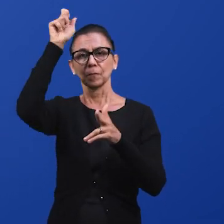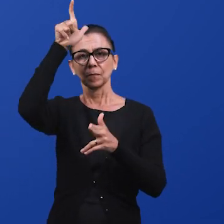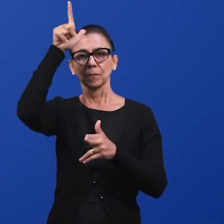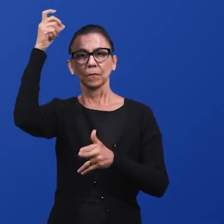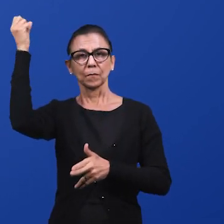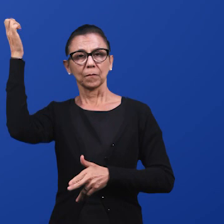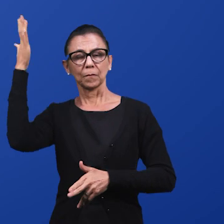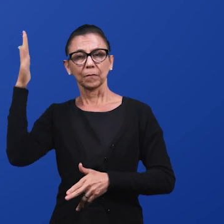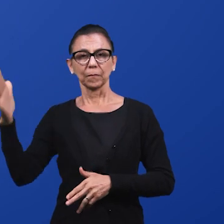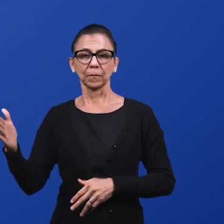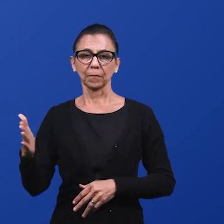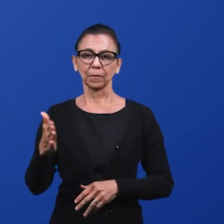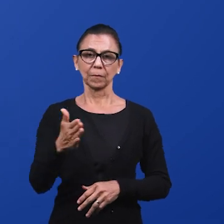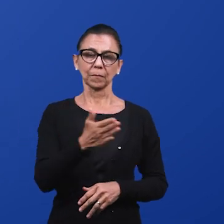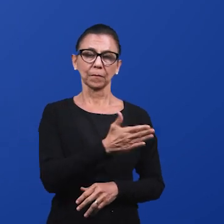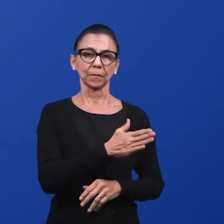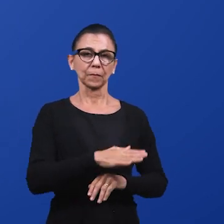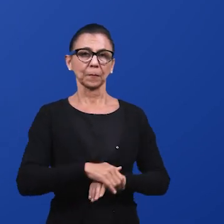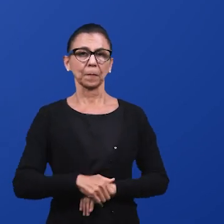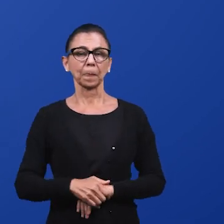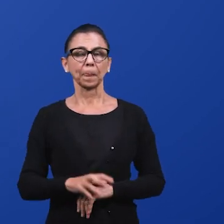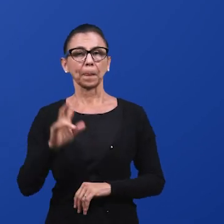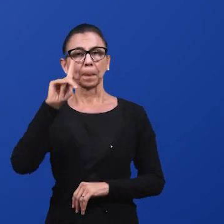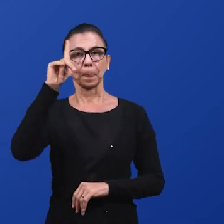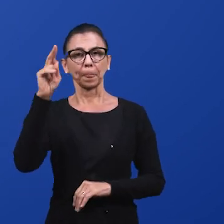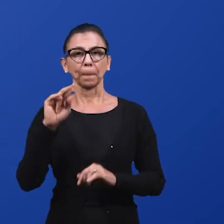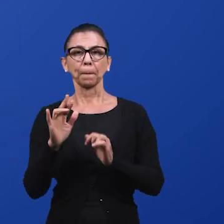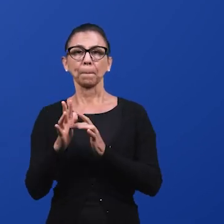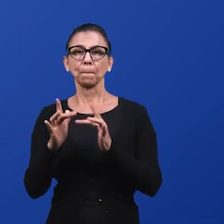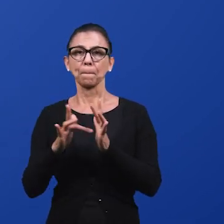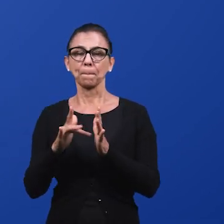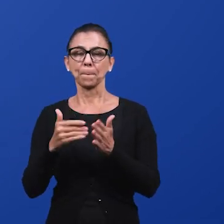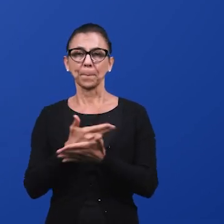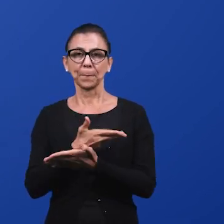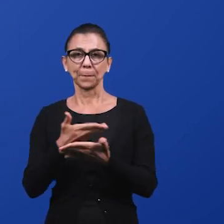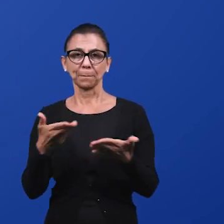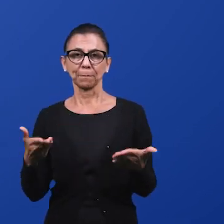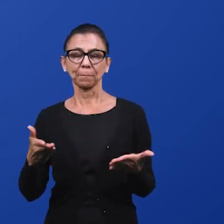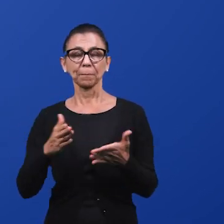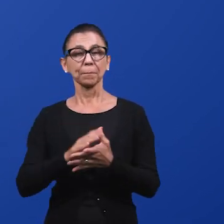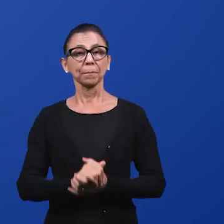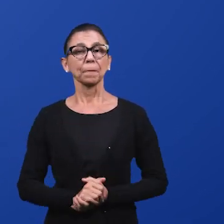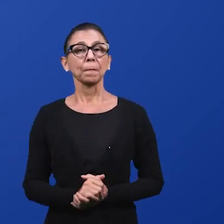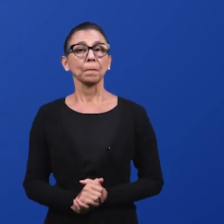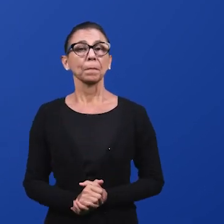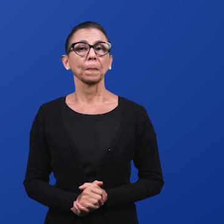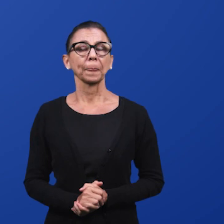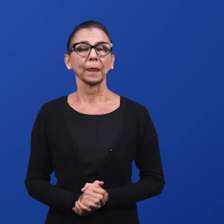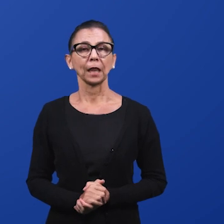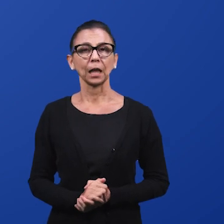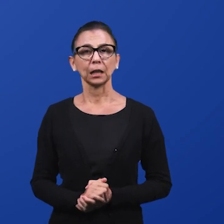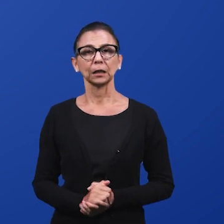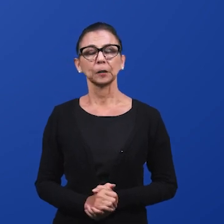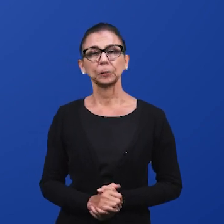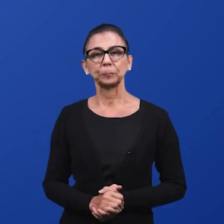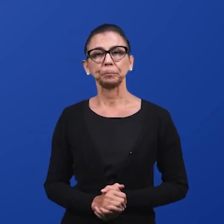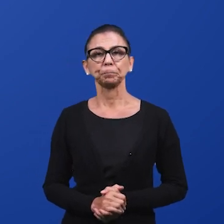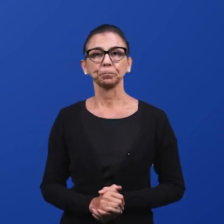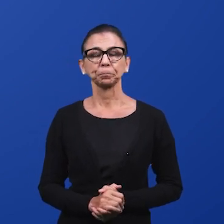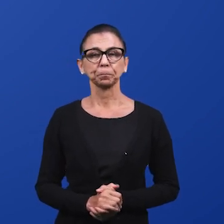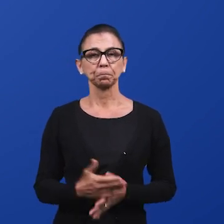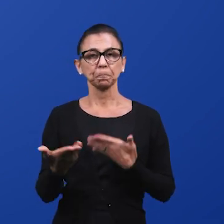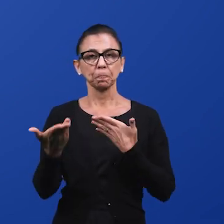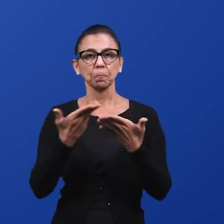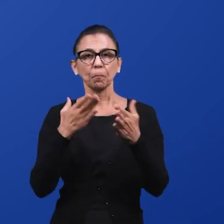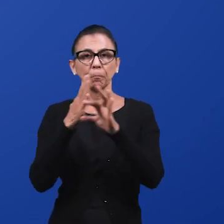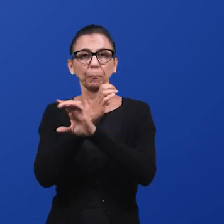nos revela. A paz do Senhor Jesus, meu nome é Denise, da Igreja de Breves, na Ilha de Marajó. Em resposta à pergunta